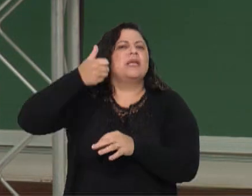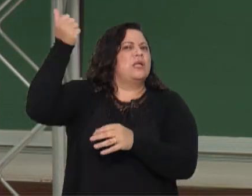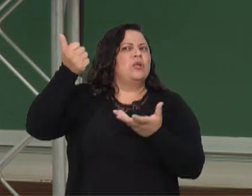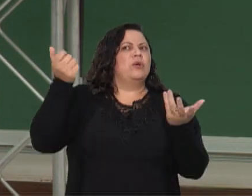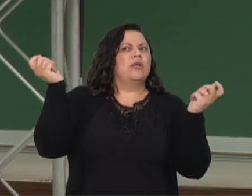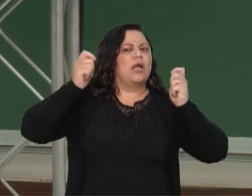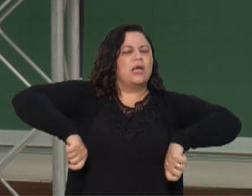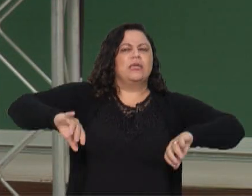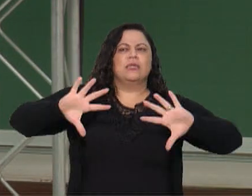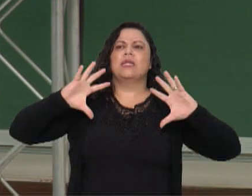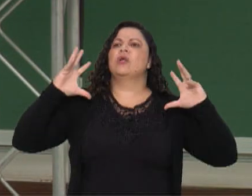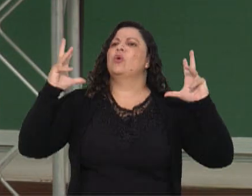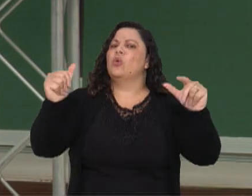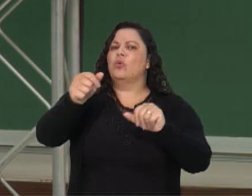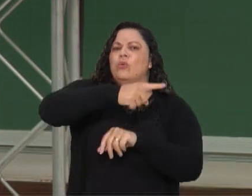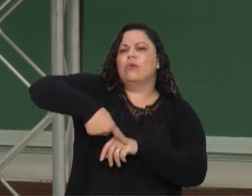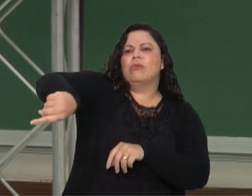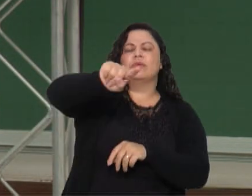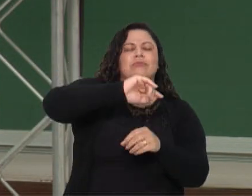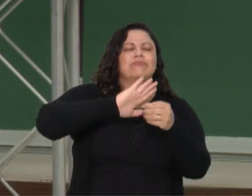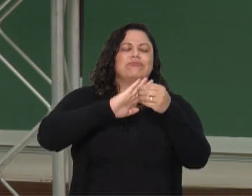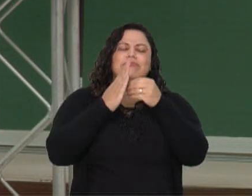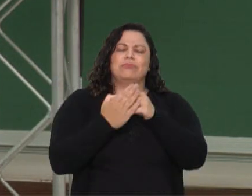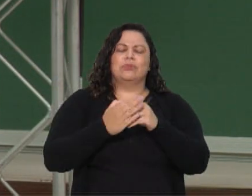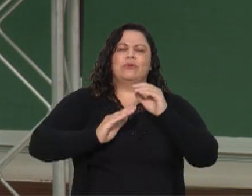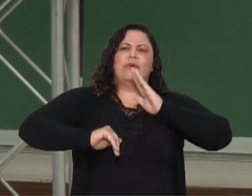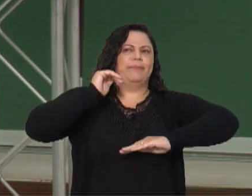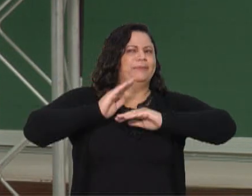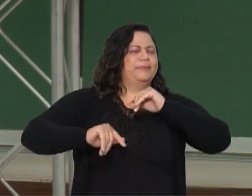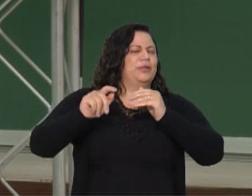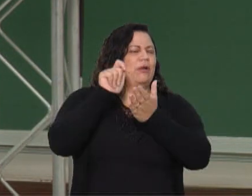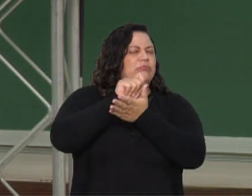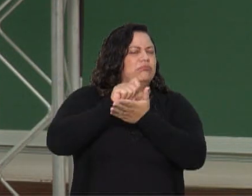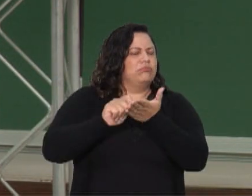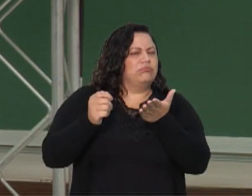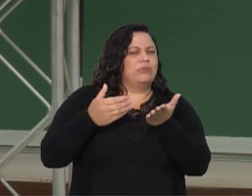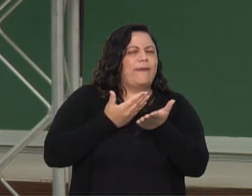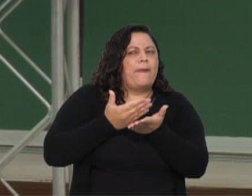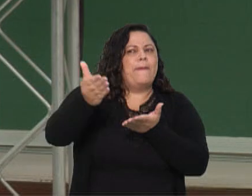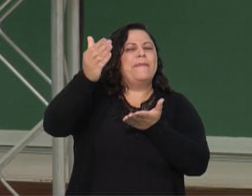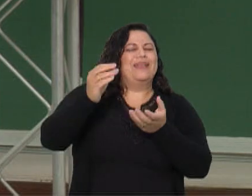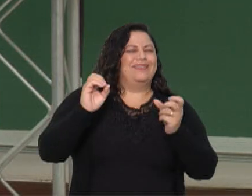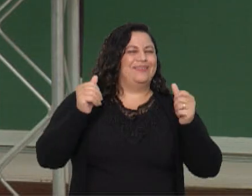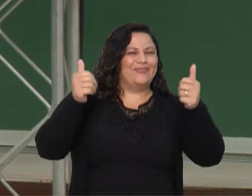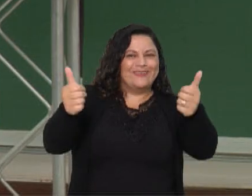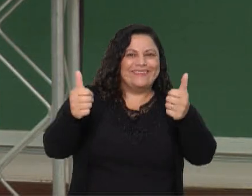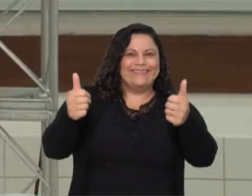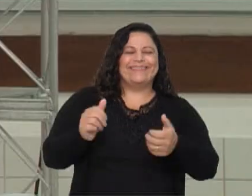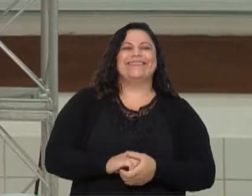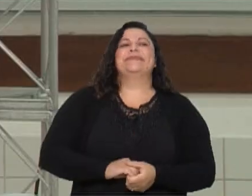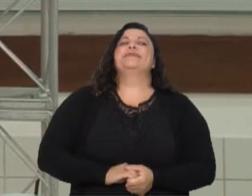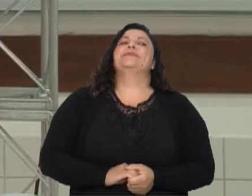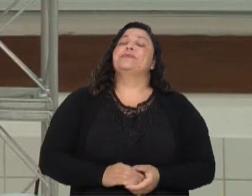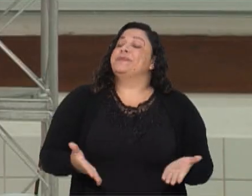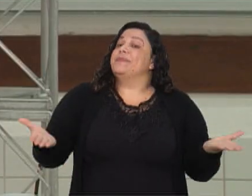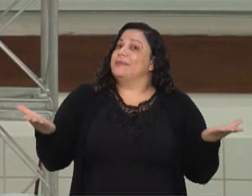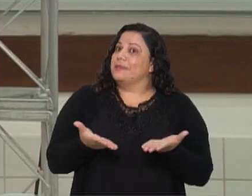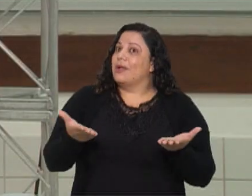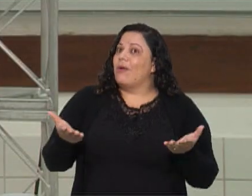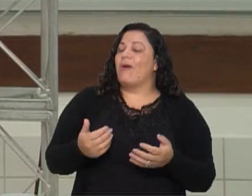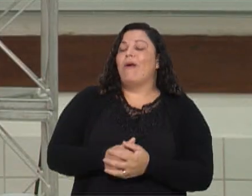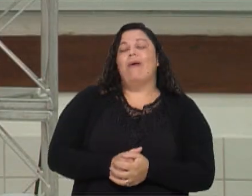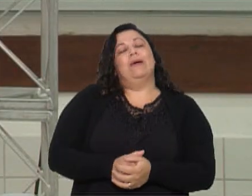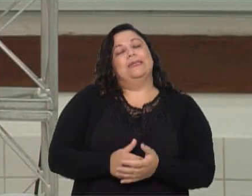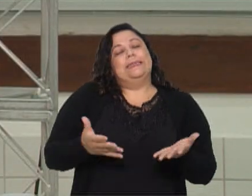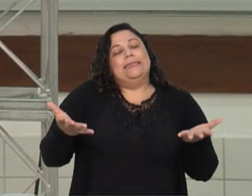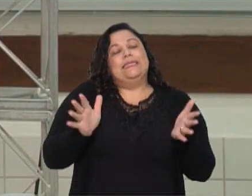benefício para todos vocês aí do seu bairro e põe em prática aí no papel, ok? Muito bem. Então agora, pessoal, a